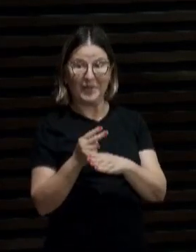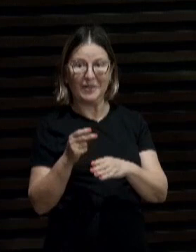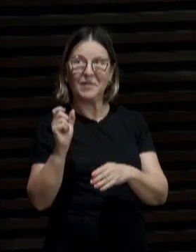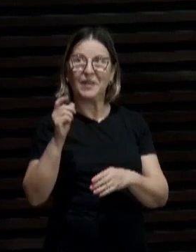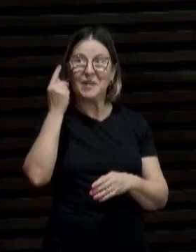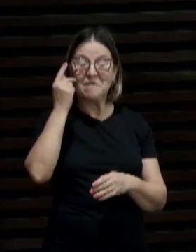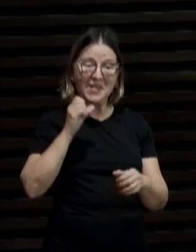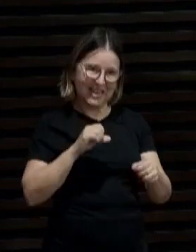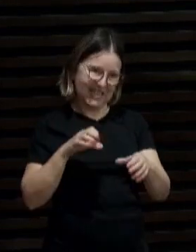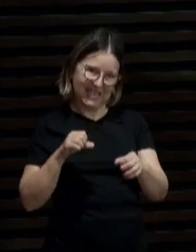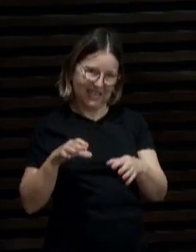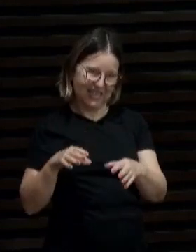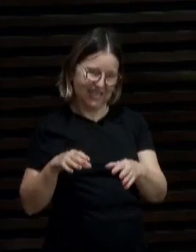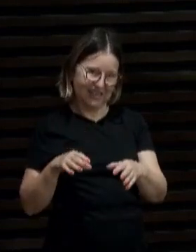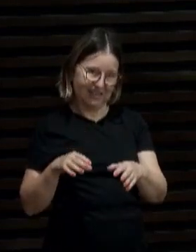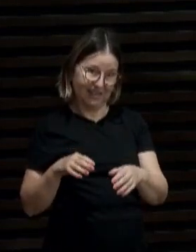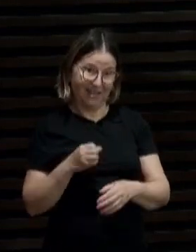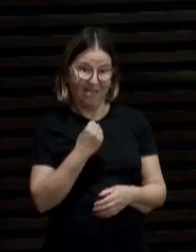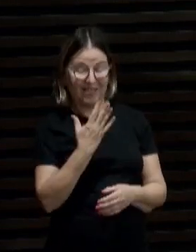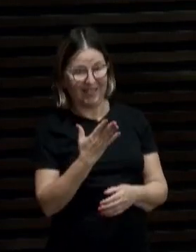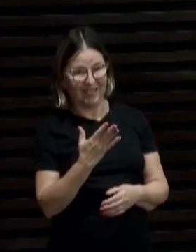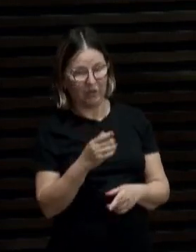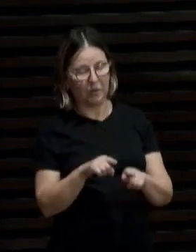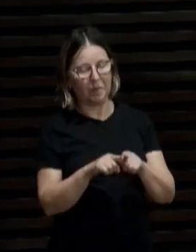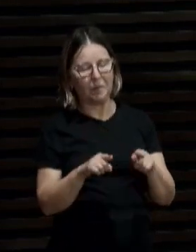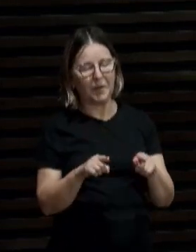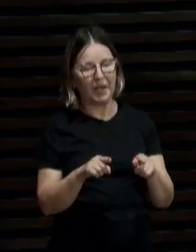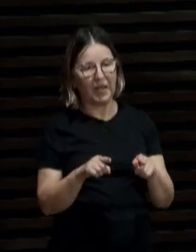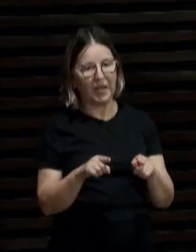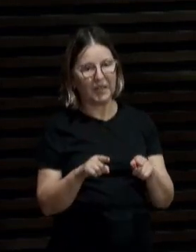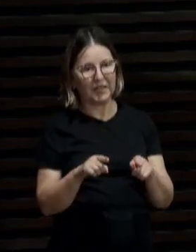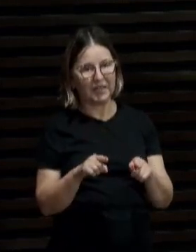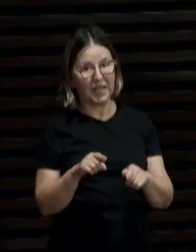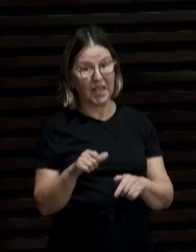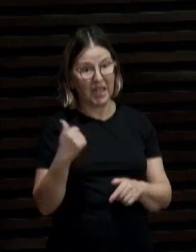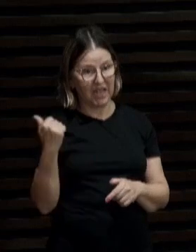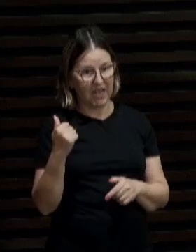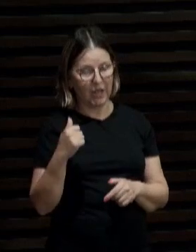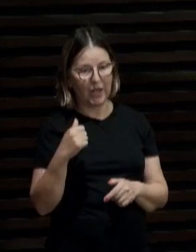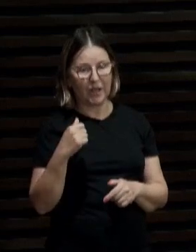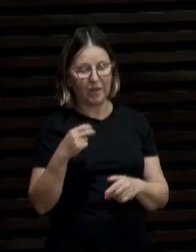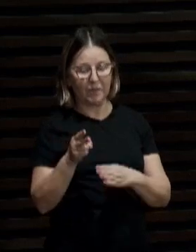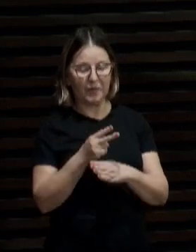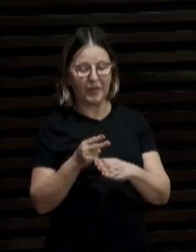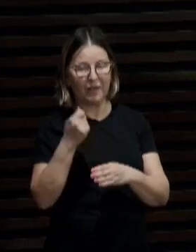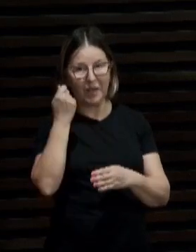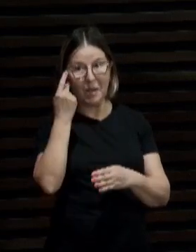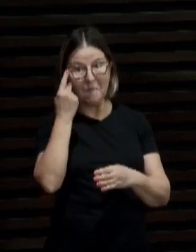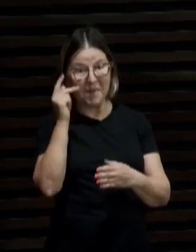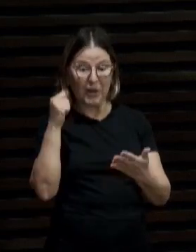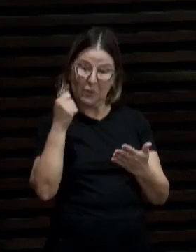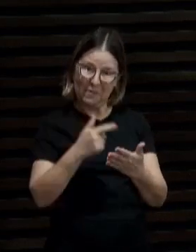Para ensinar é uma beleza, mas ele buscava para cumprir e ensinar a palavra de